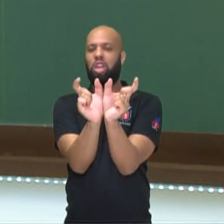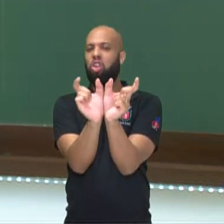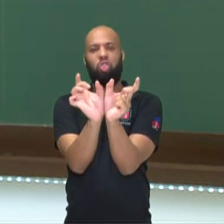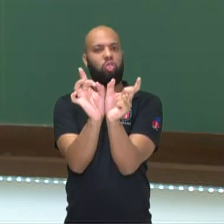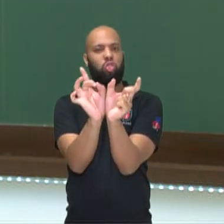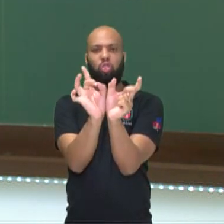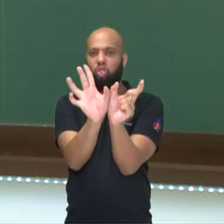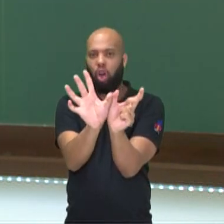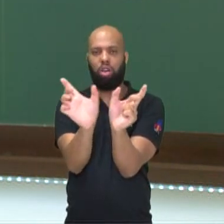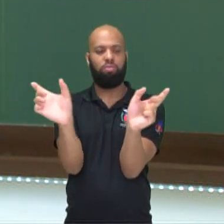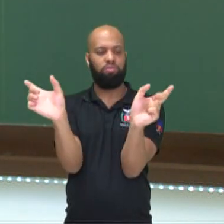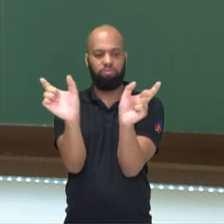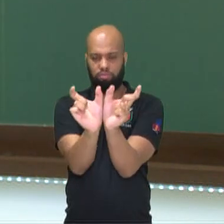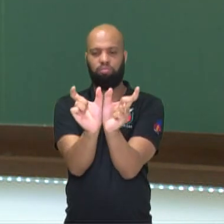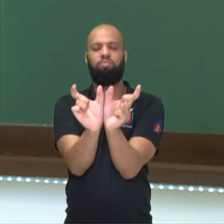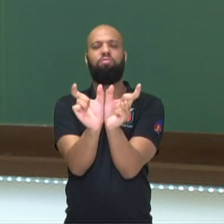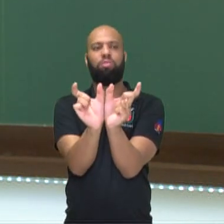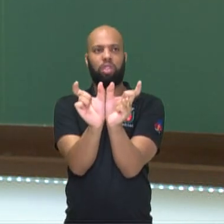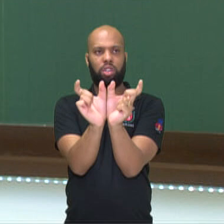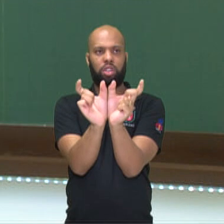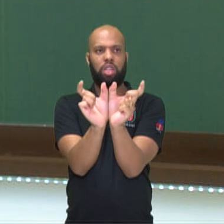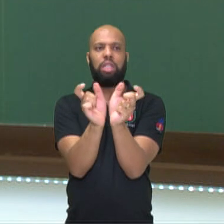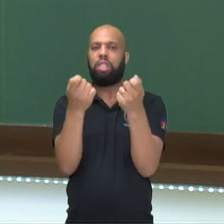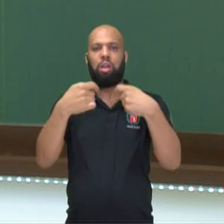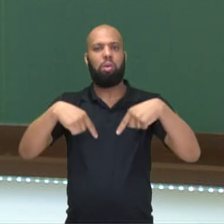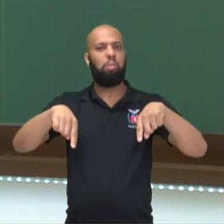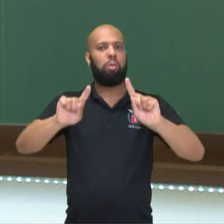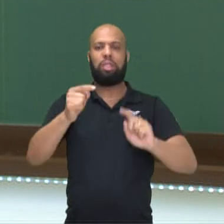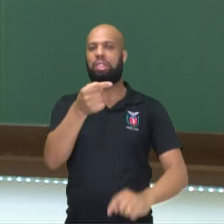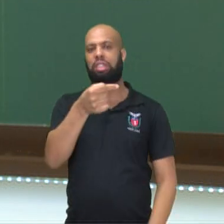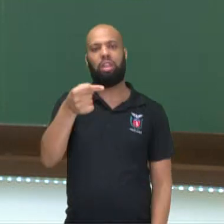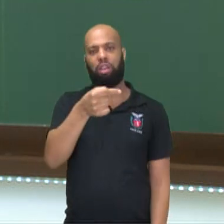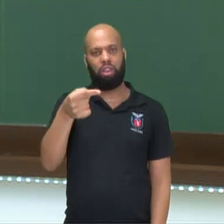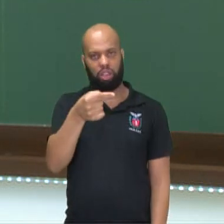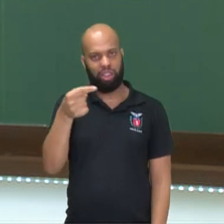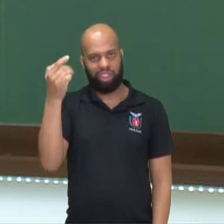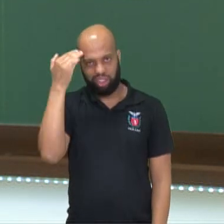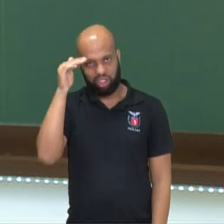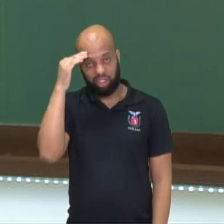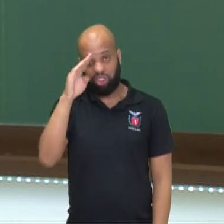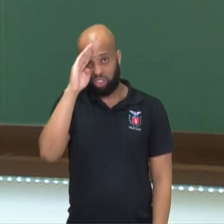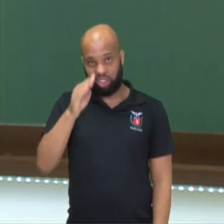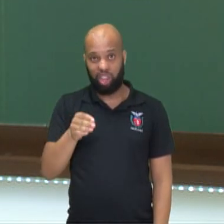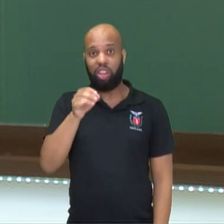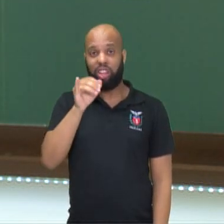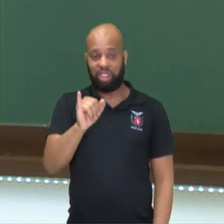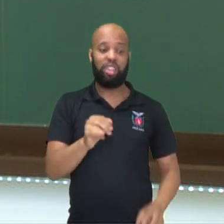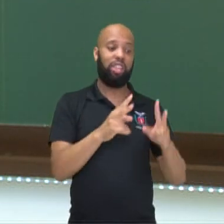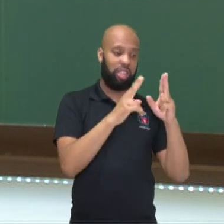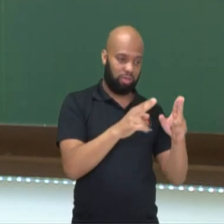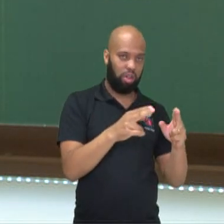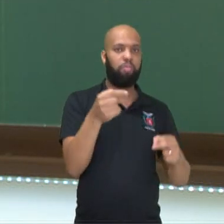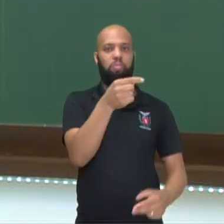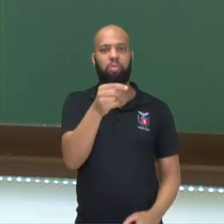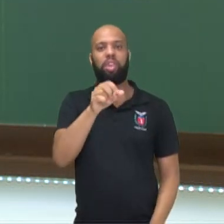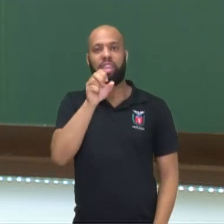outra vogal tem que ser diferente. O que acontece? Não vai hífen. Aí nós juntamos tudo, olha